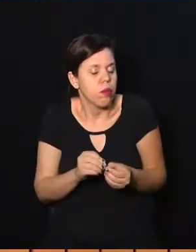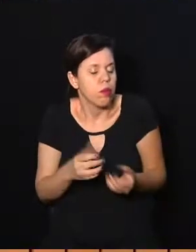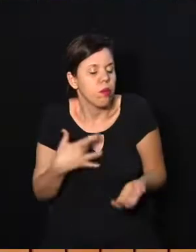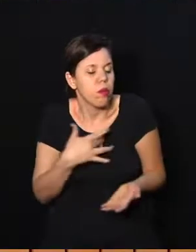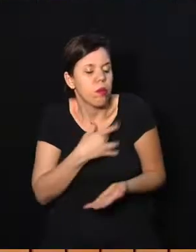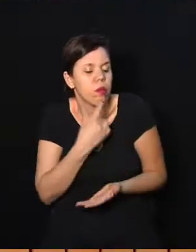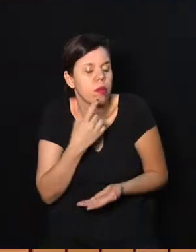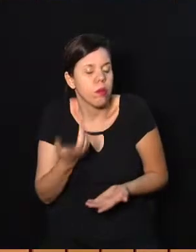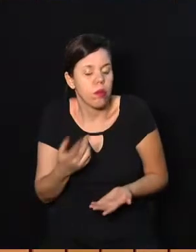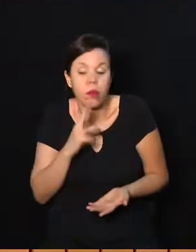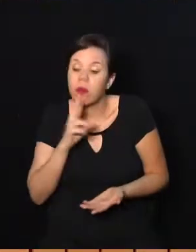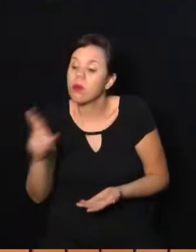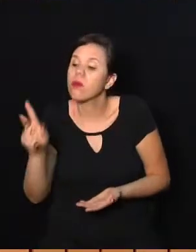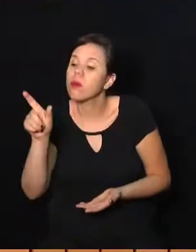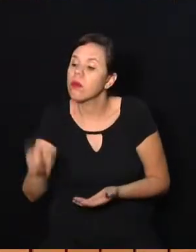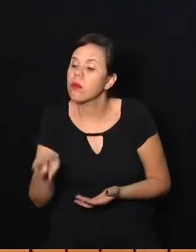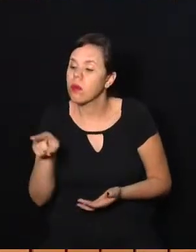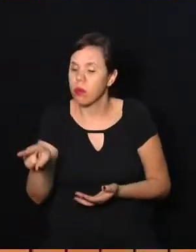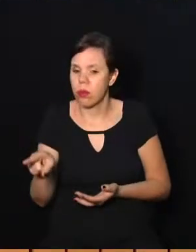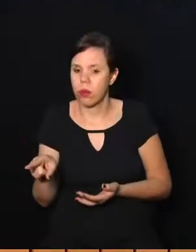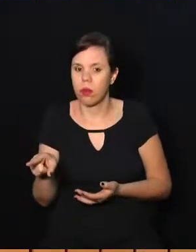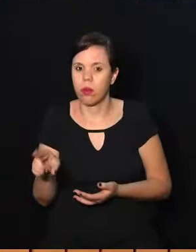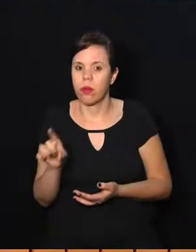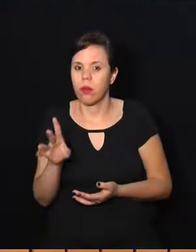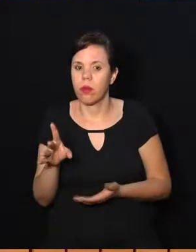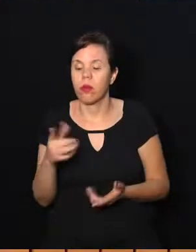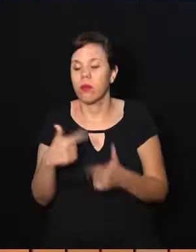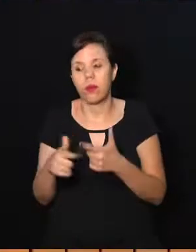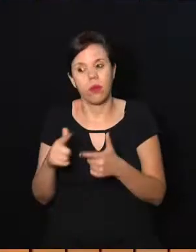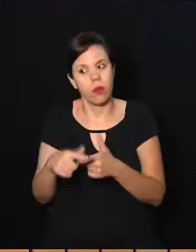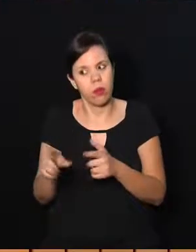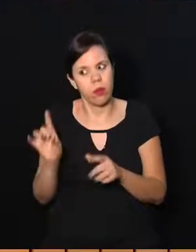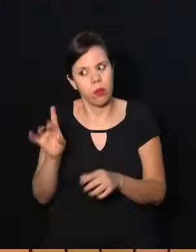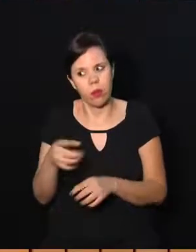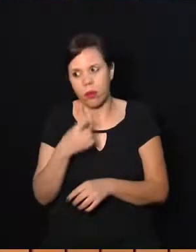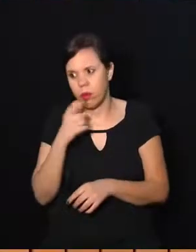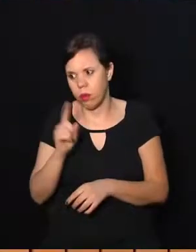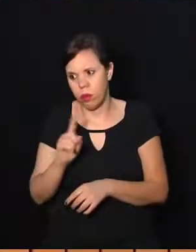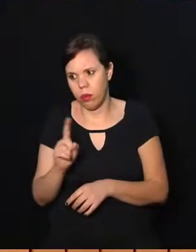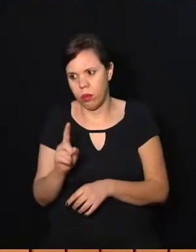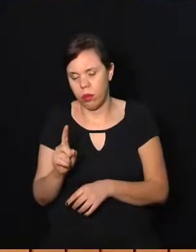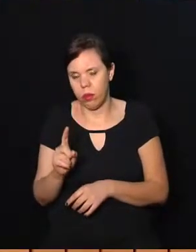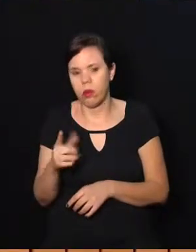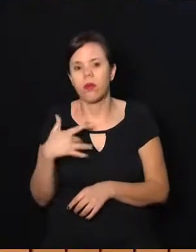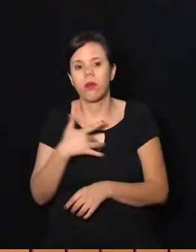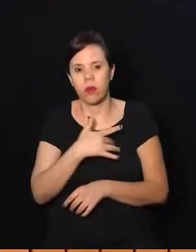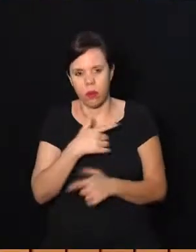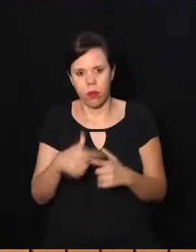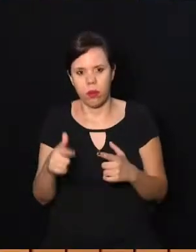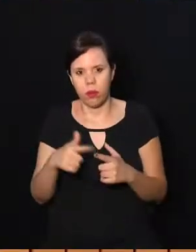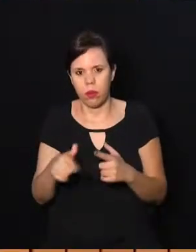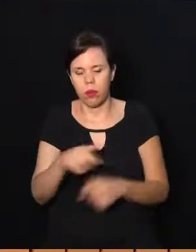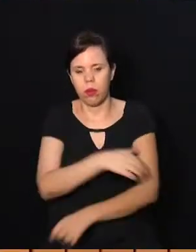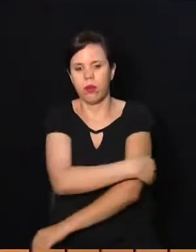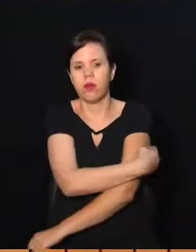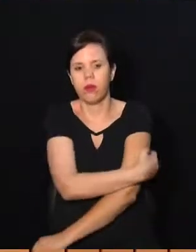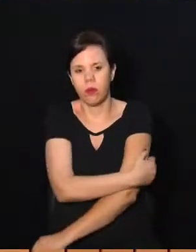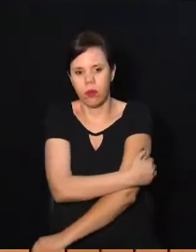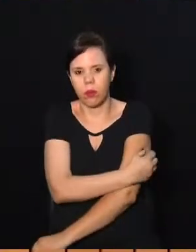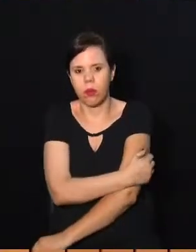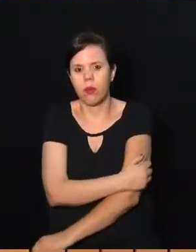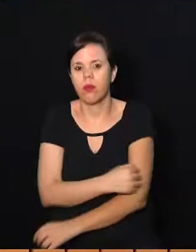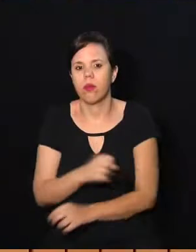Eu respondi à pessoa, a saúde não está com problema em Campinas. A saúde está com problema, falando